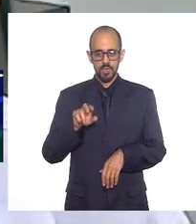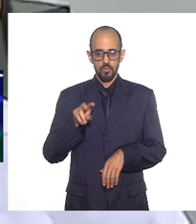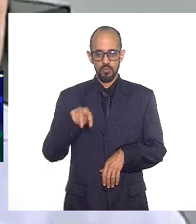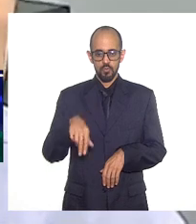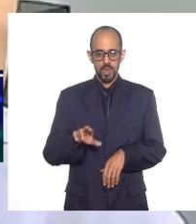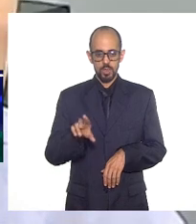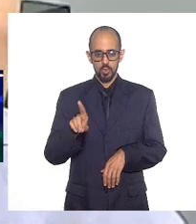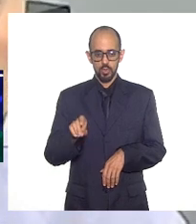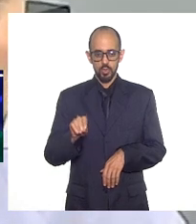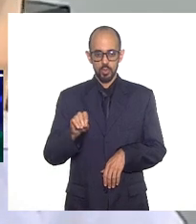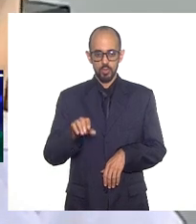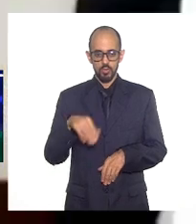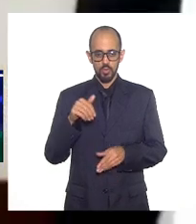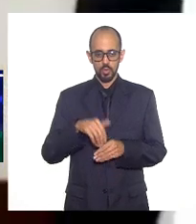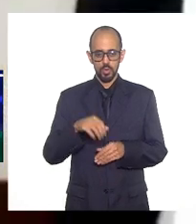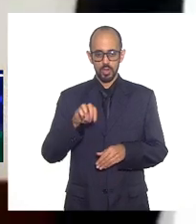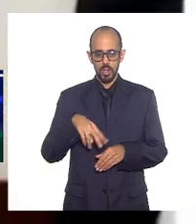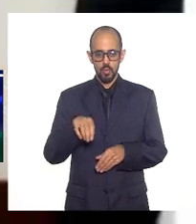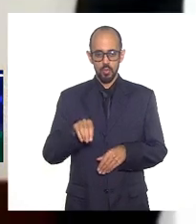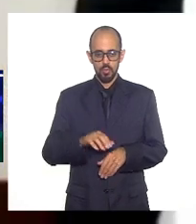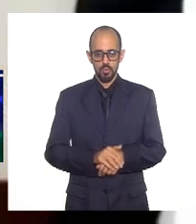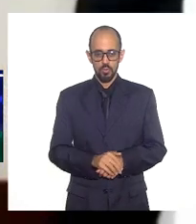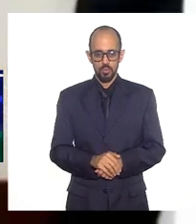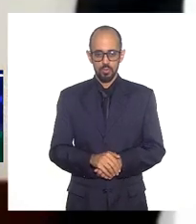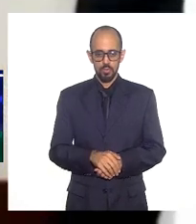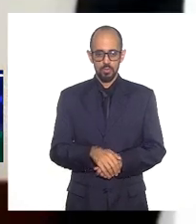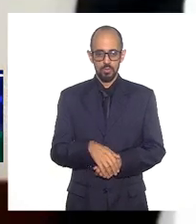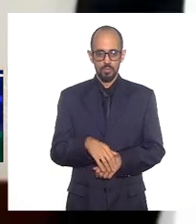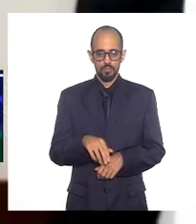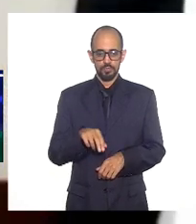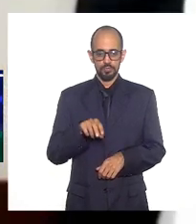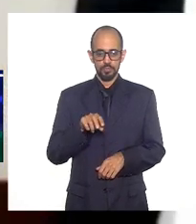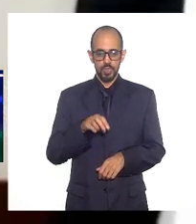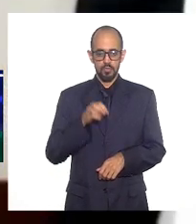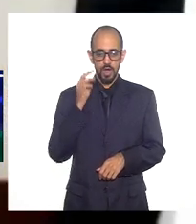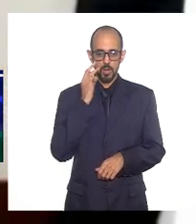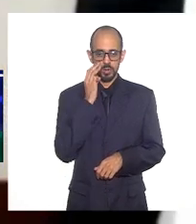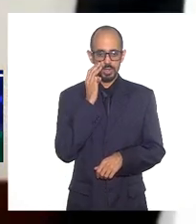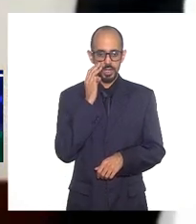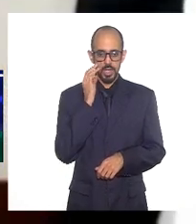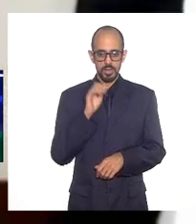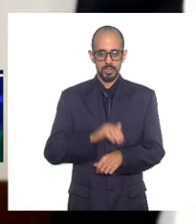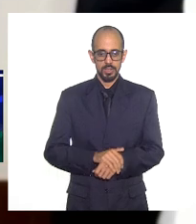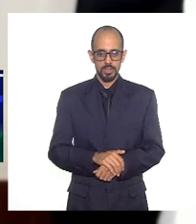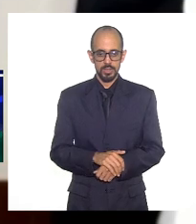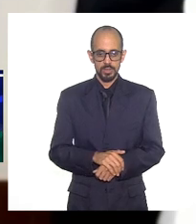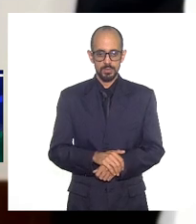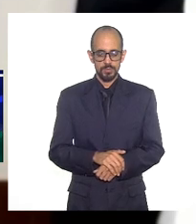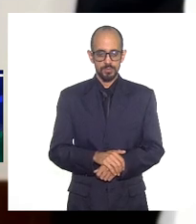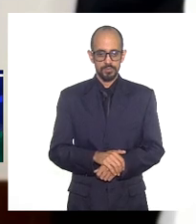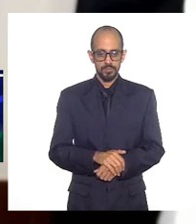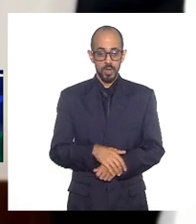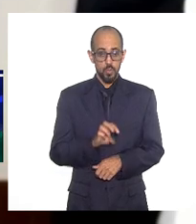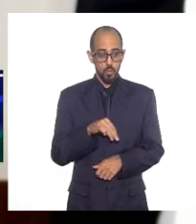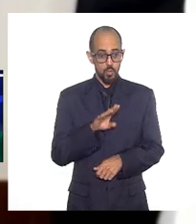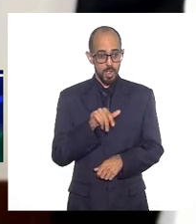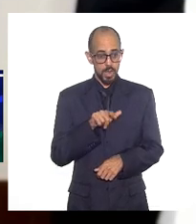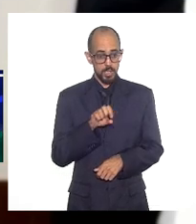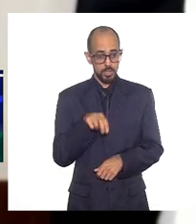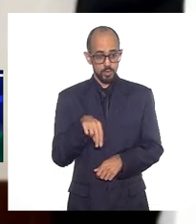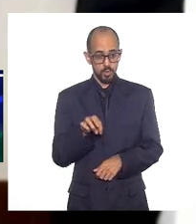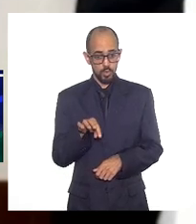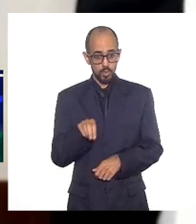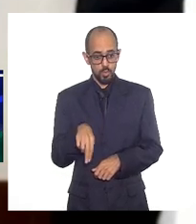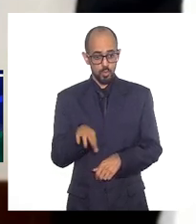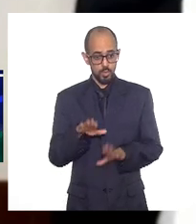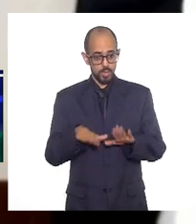Família. Votou não. Deputado Valdec Carneiro. Está aberto seu som, Wellington.